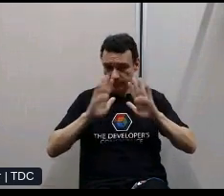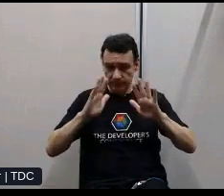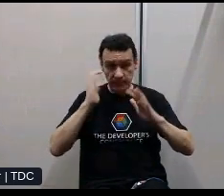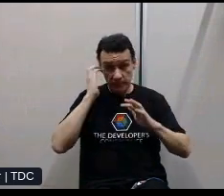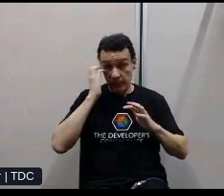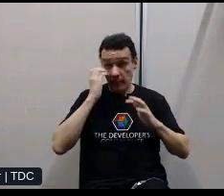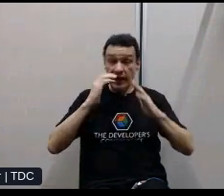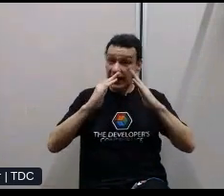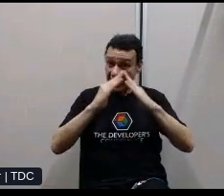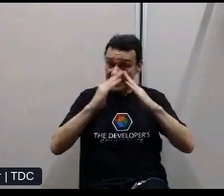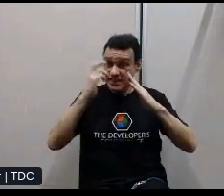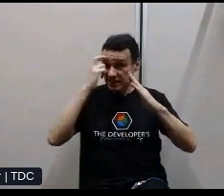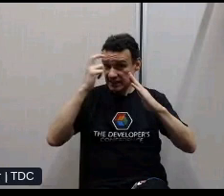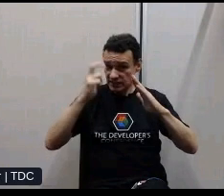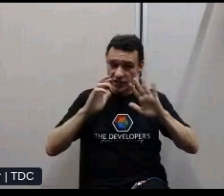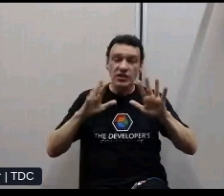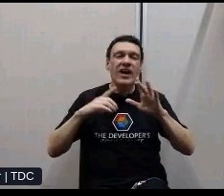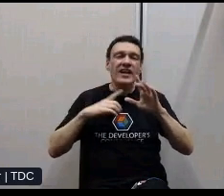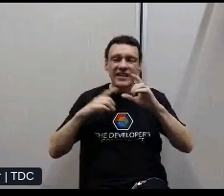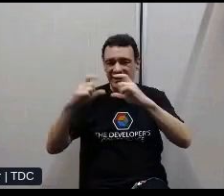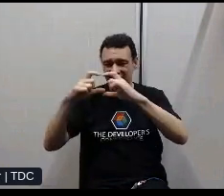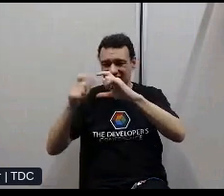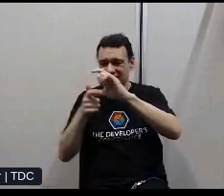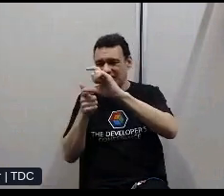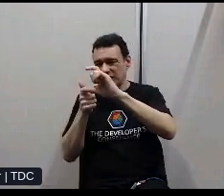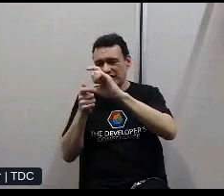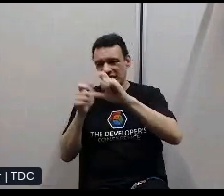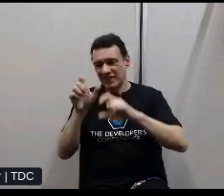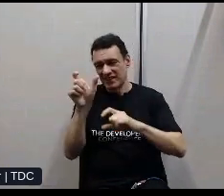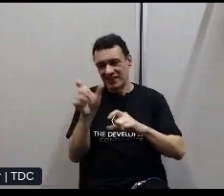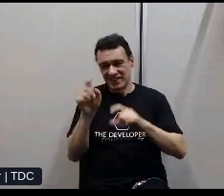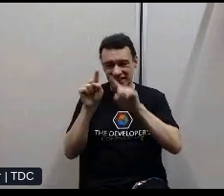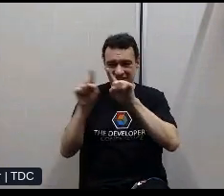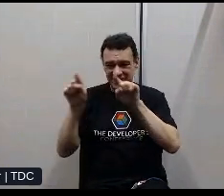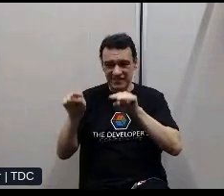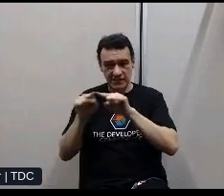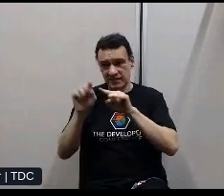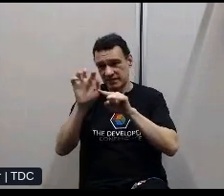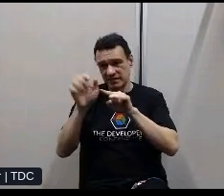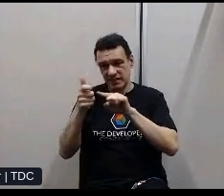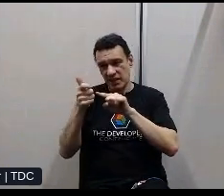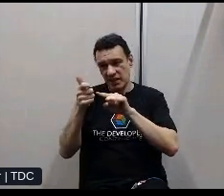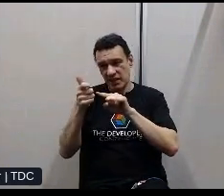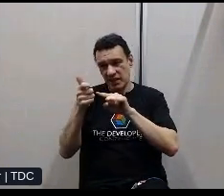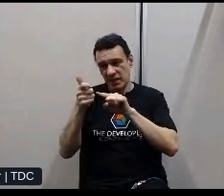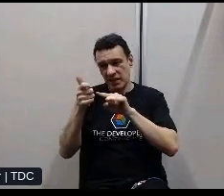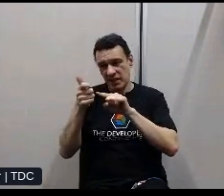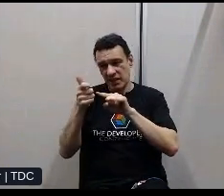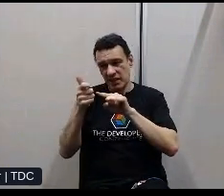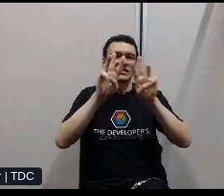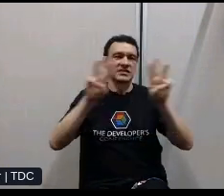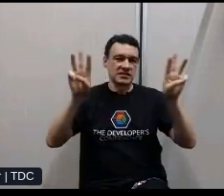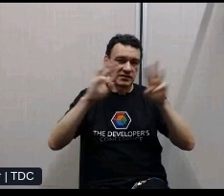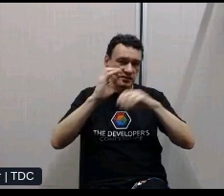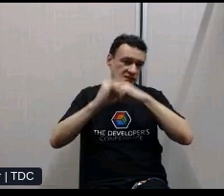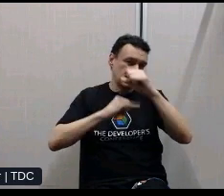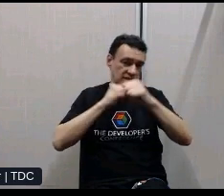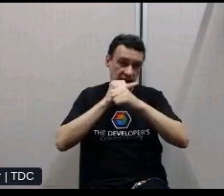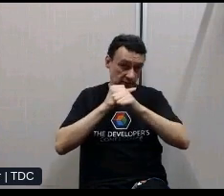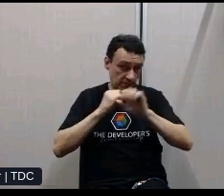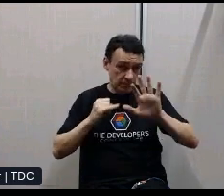sobrar tempo, mas tem o QR Code aqui do vídeo que aponta para a página. É bem interessante que vocês vão observar o